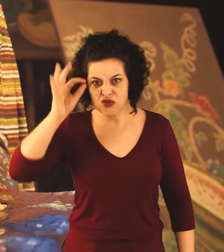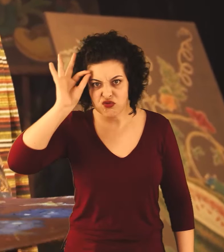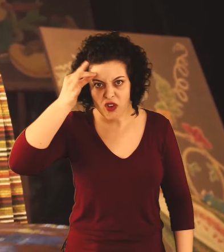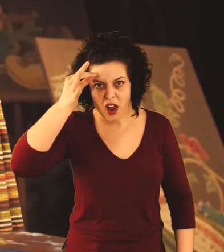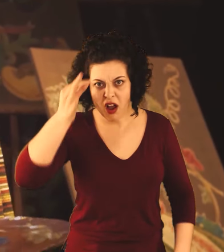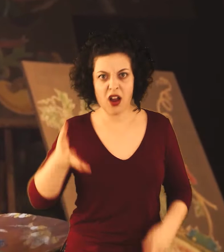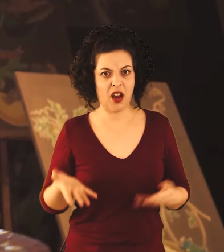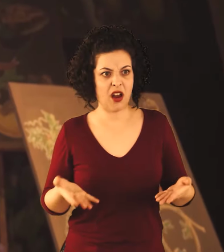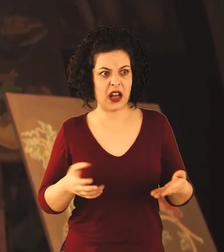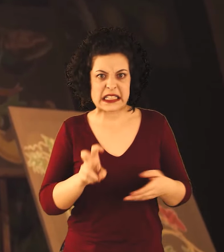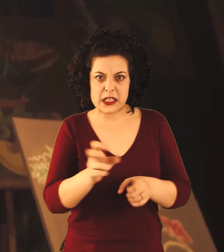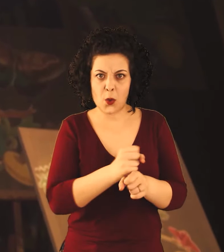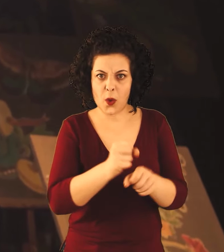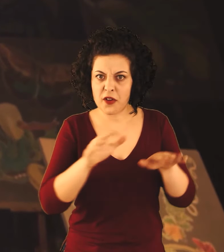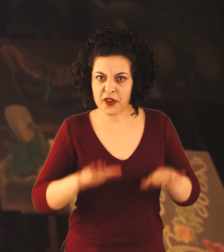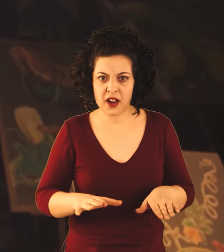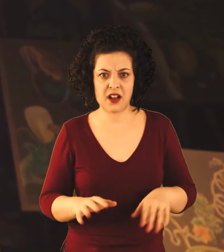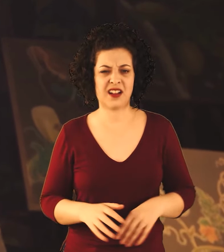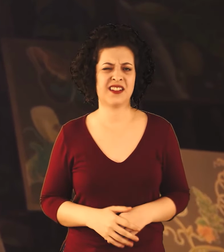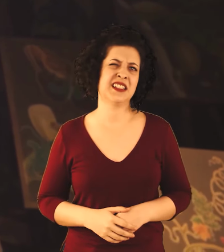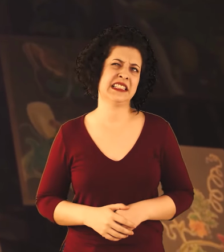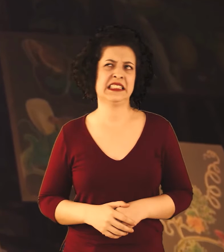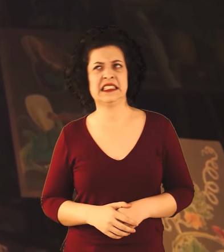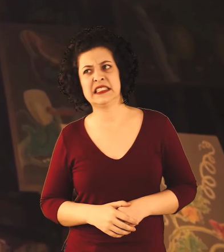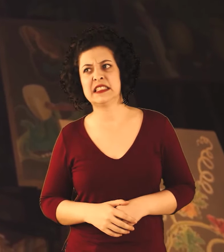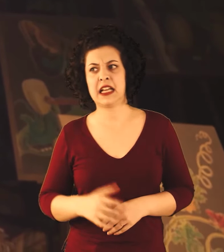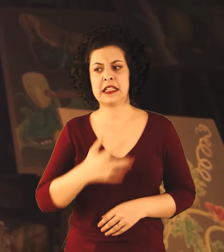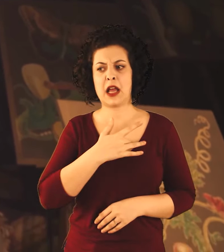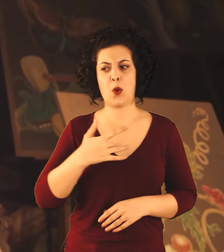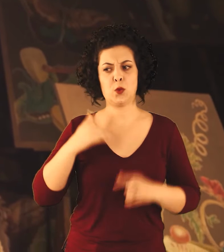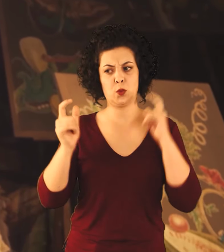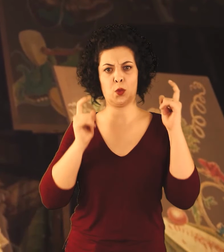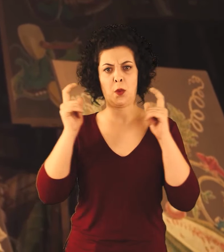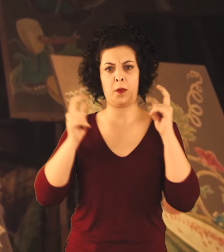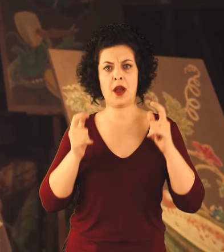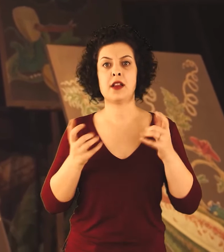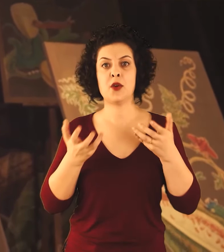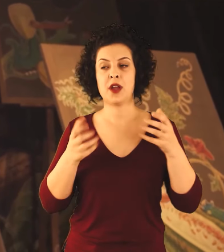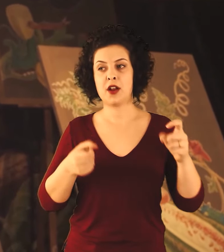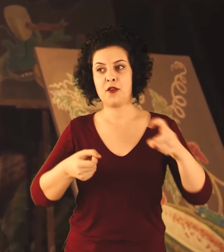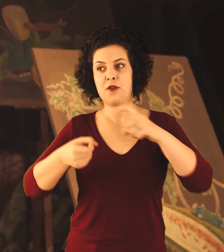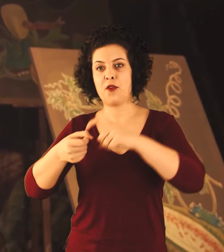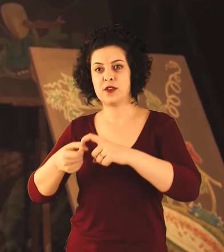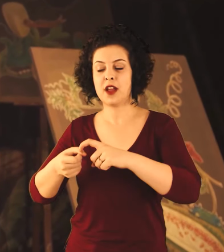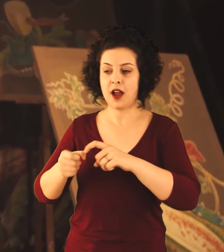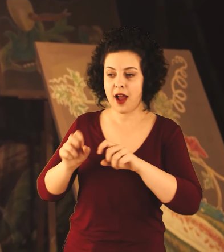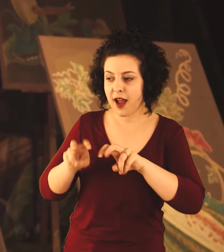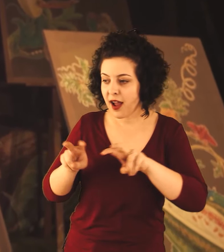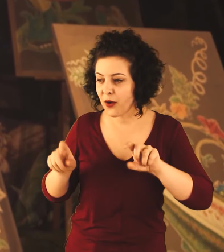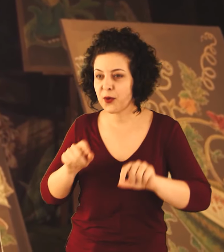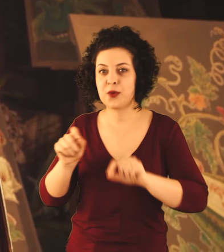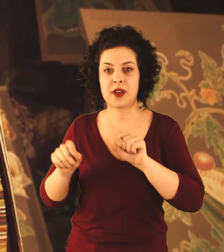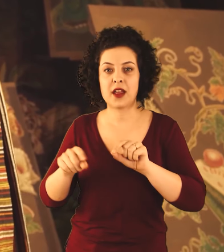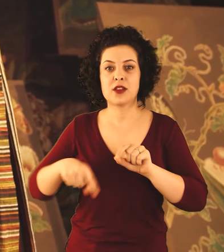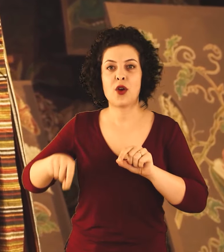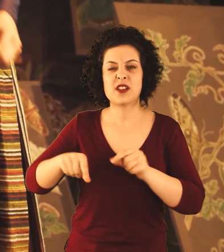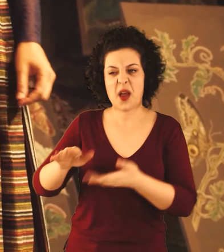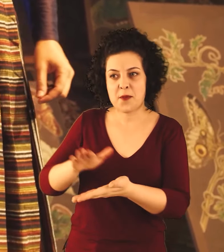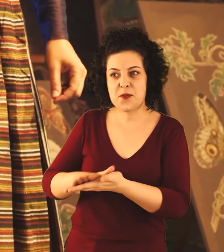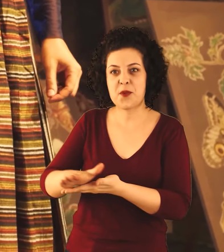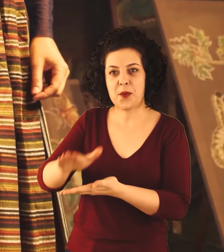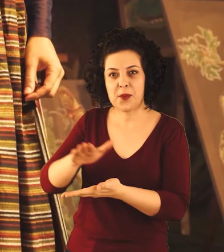O nosso plano não era ficar aqui por cinco anos? Ah, filha, eu temo pela minha saúde. E eu quero voltar a tempo de ver a nossa obra